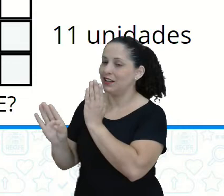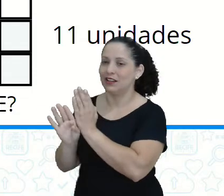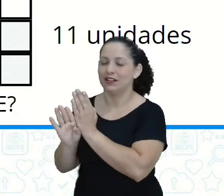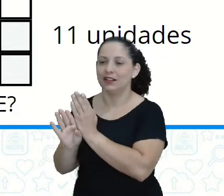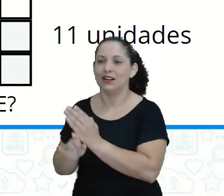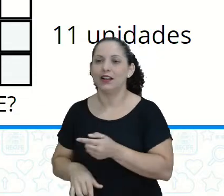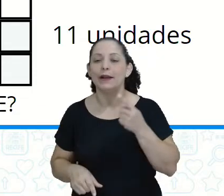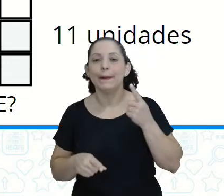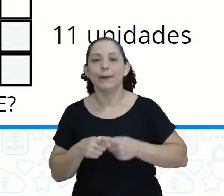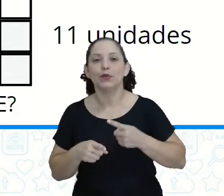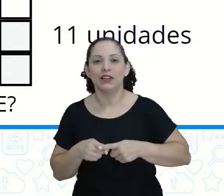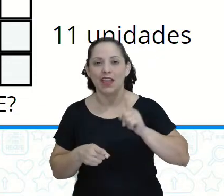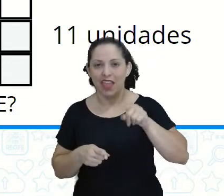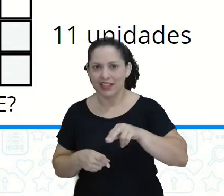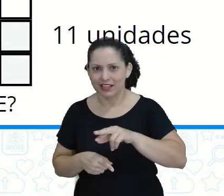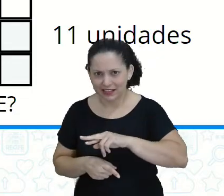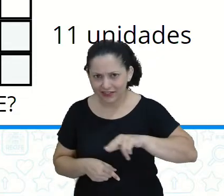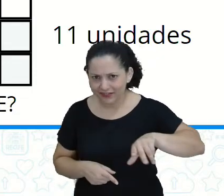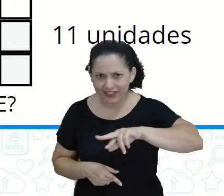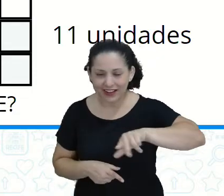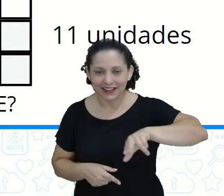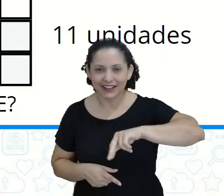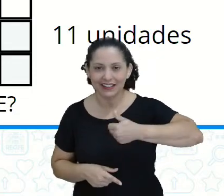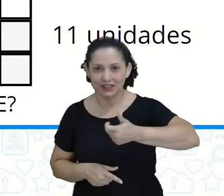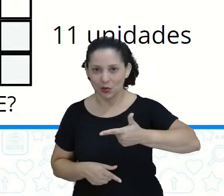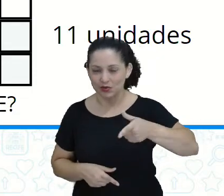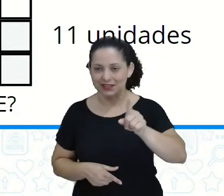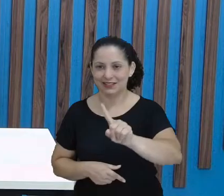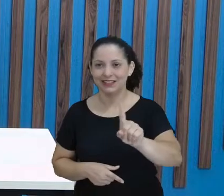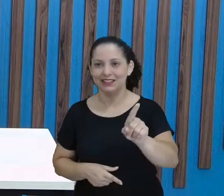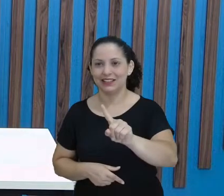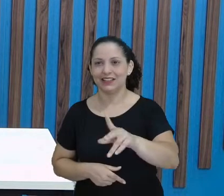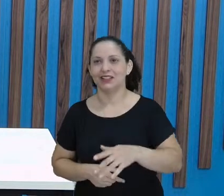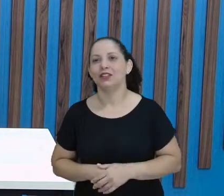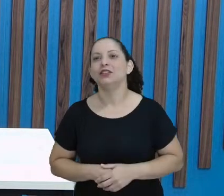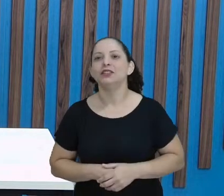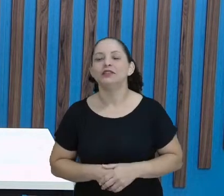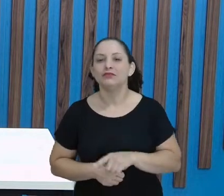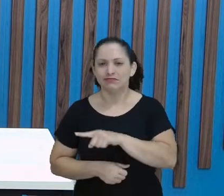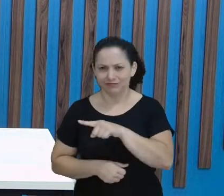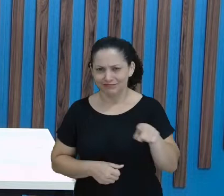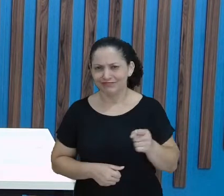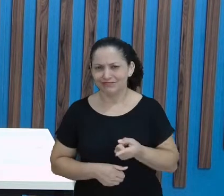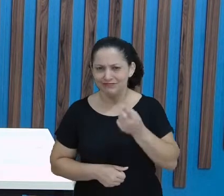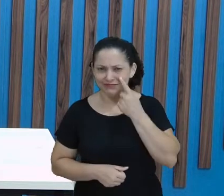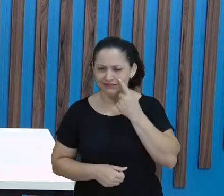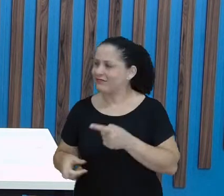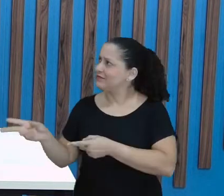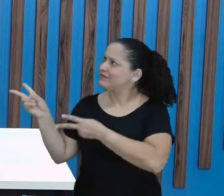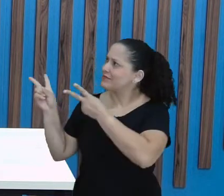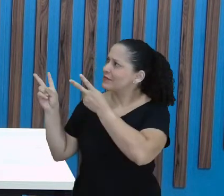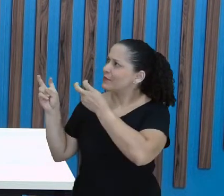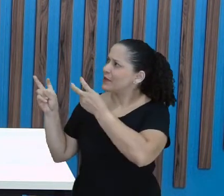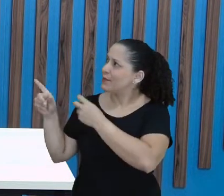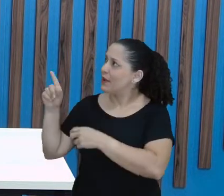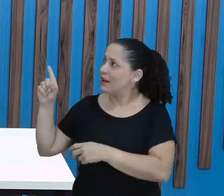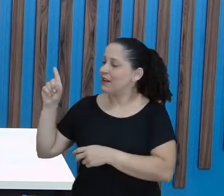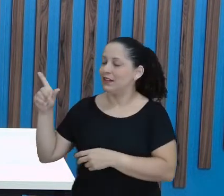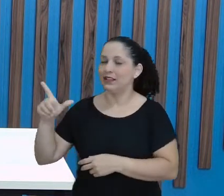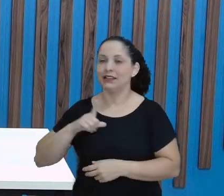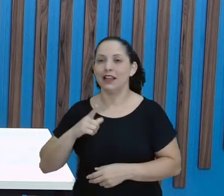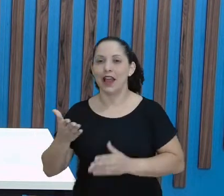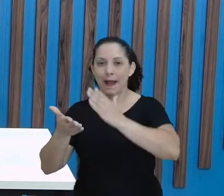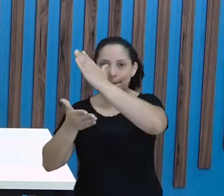que não é 12. Olha só. Será que vocês perceberam que aqui nesse polígono a gente tem